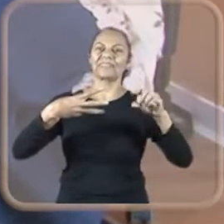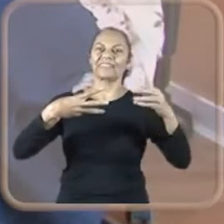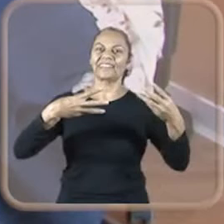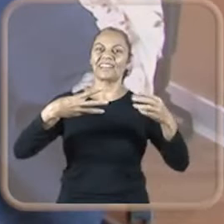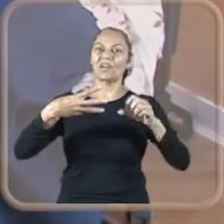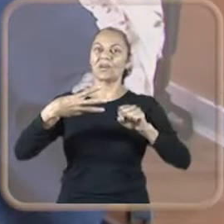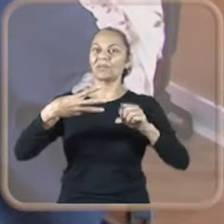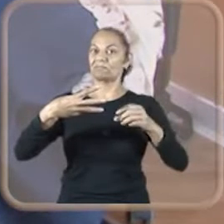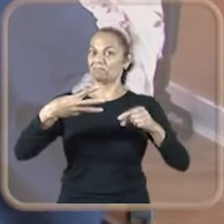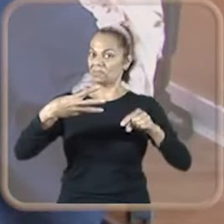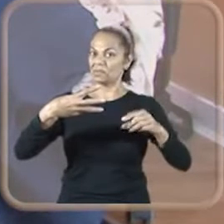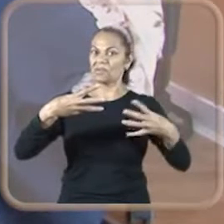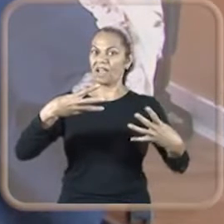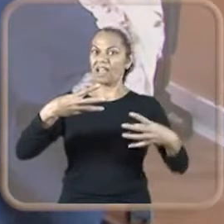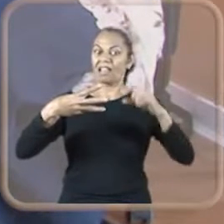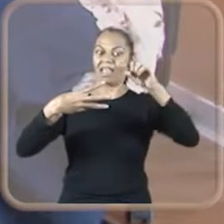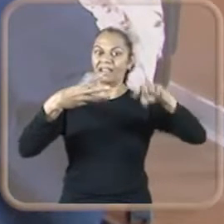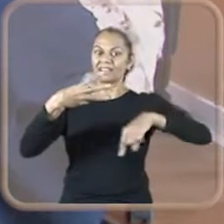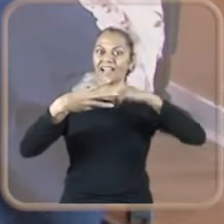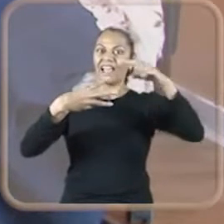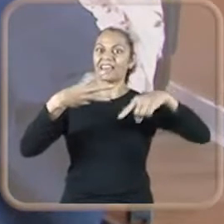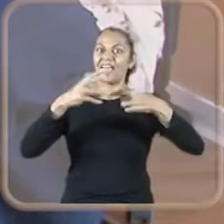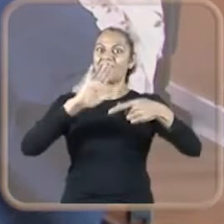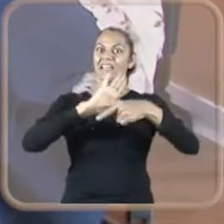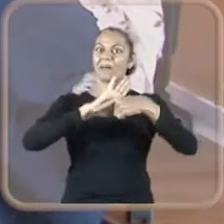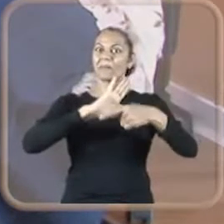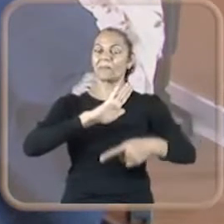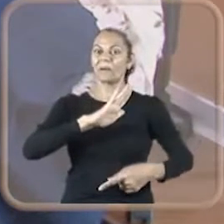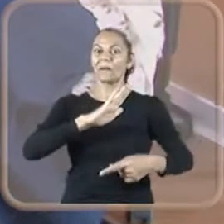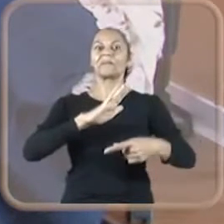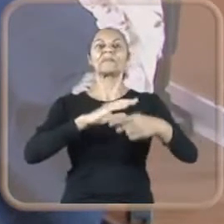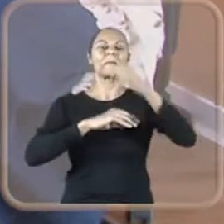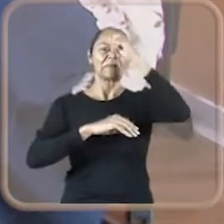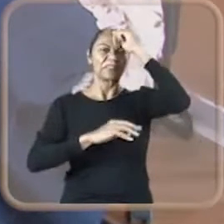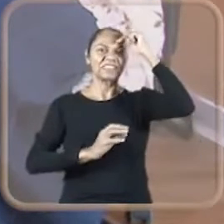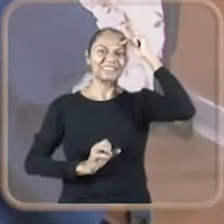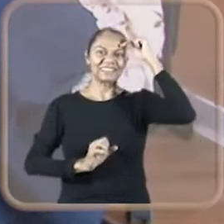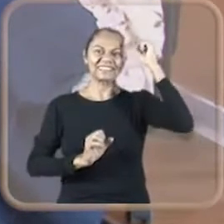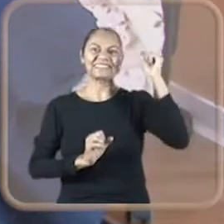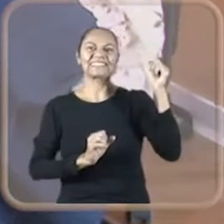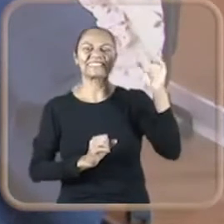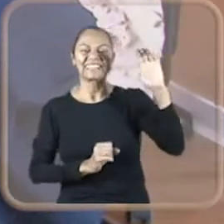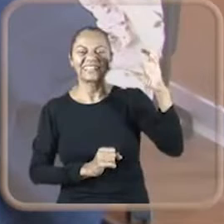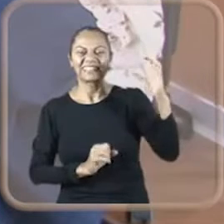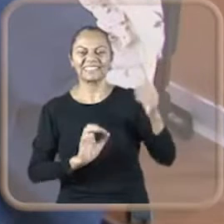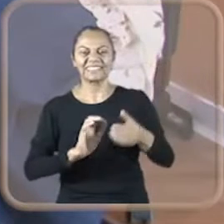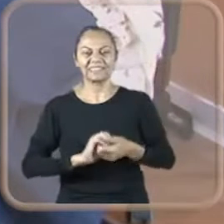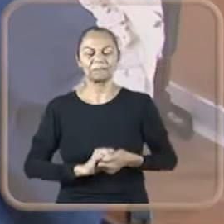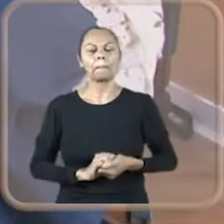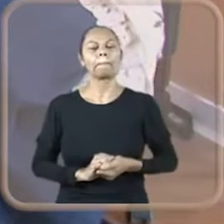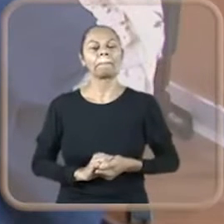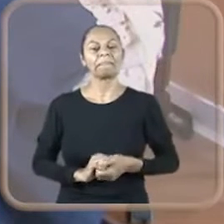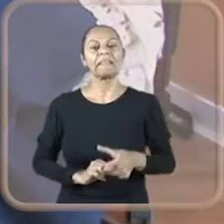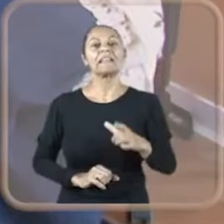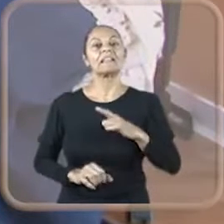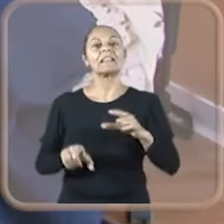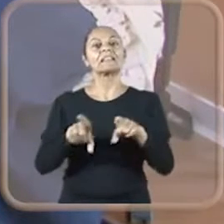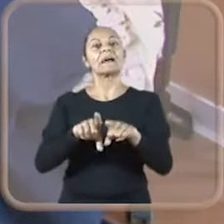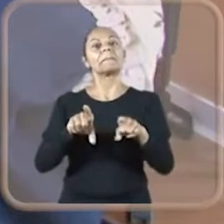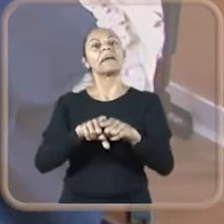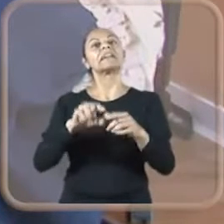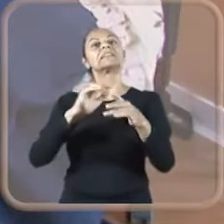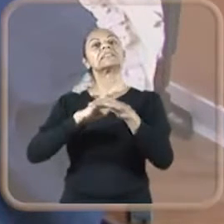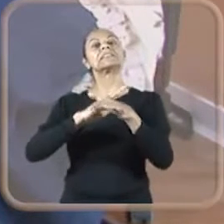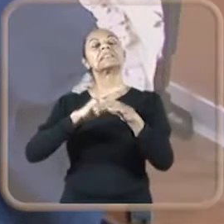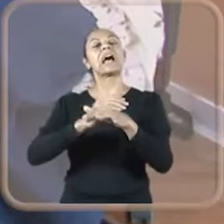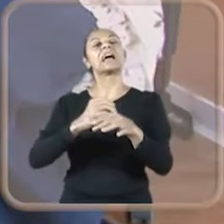rede municipal de Cariacica. Gente, estamos formalmente para 15 cidades, mas está chegando a 78, hein? De norte a sul, até lá em